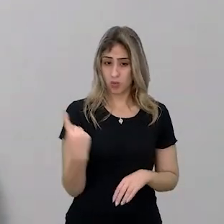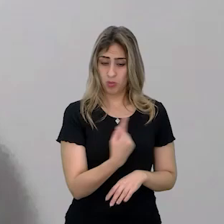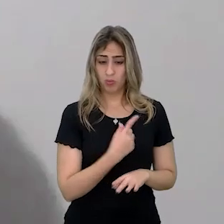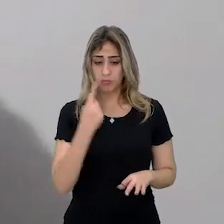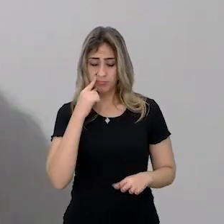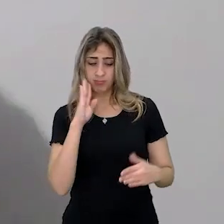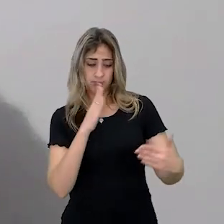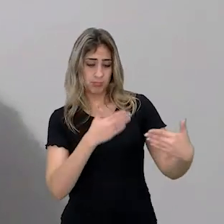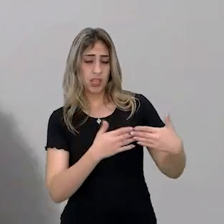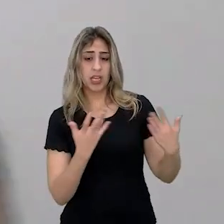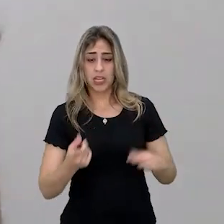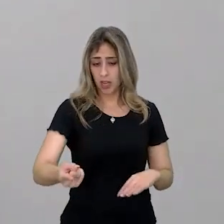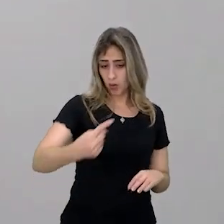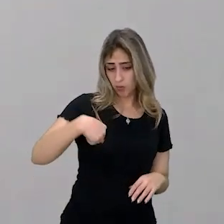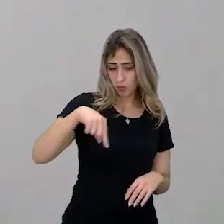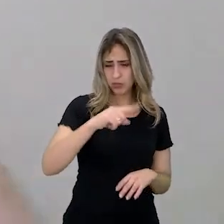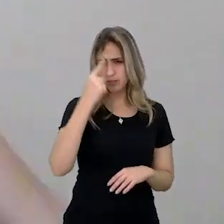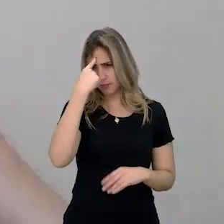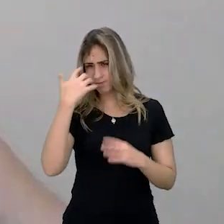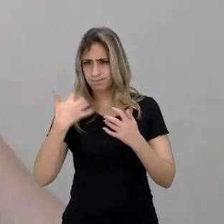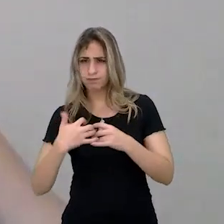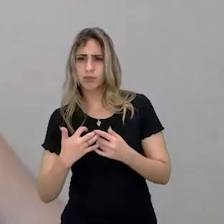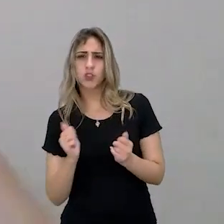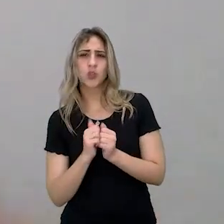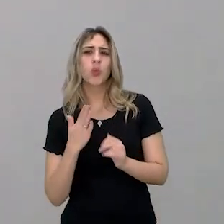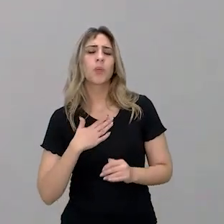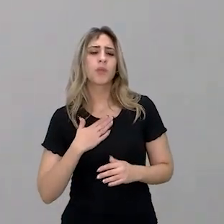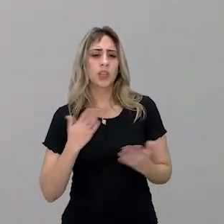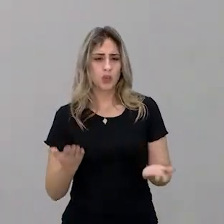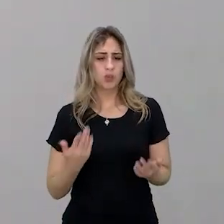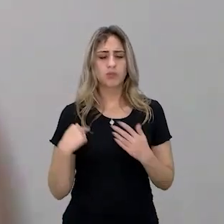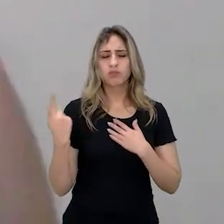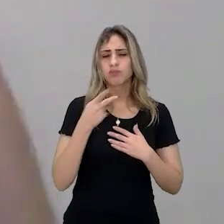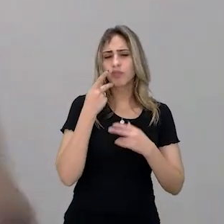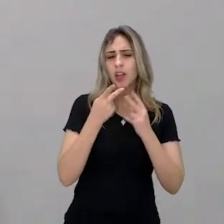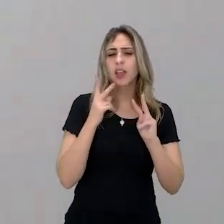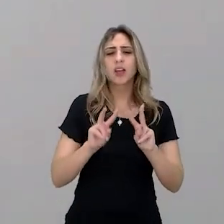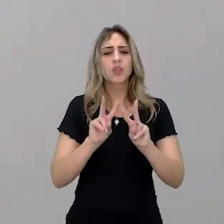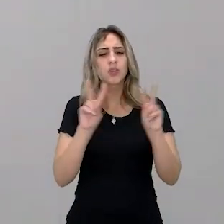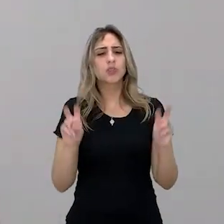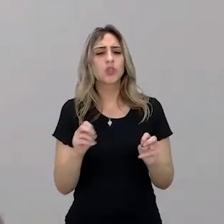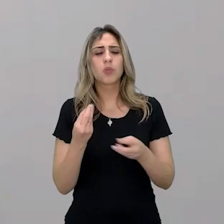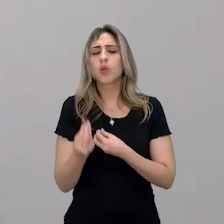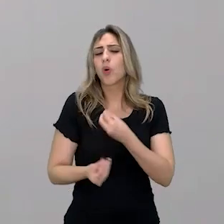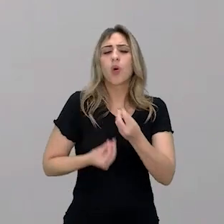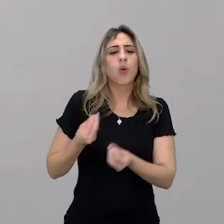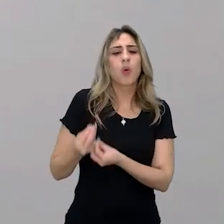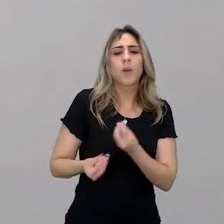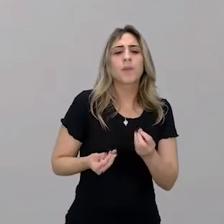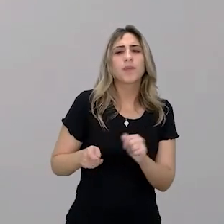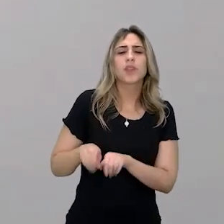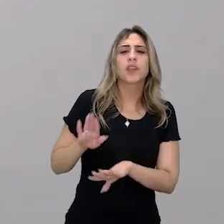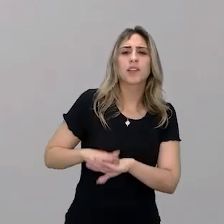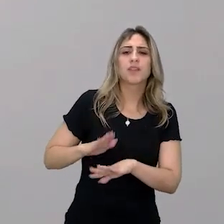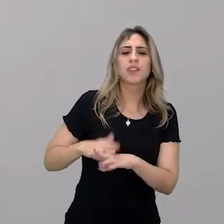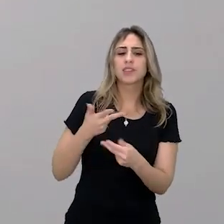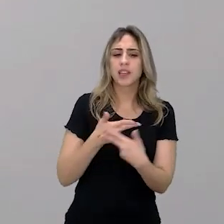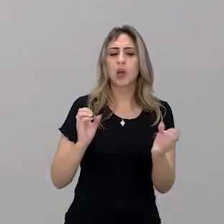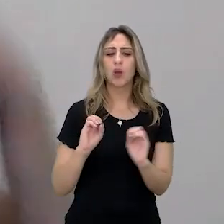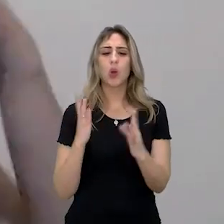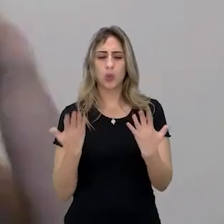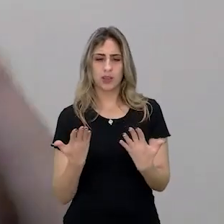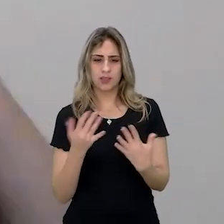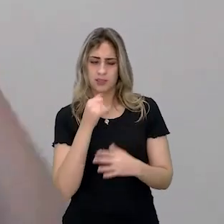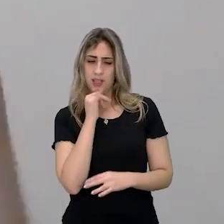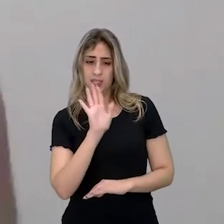lá. Quero que vocês pensem aqui comigo, né? Então, eu estou falando sobre como fazer algo acontecer,